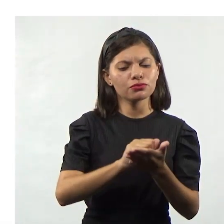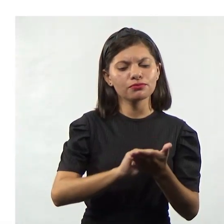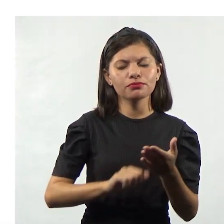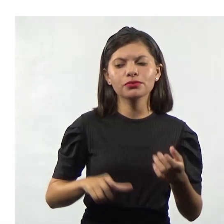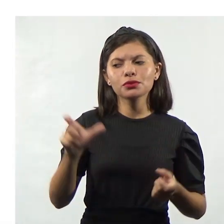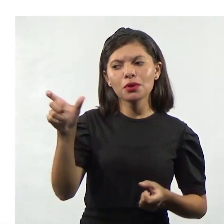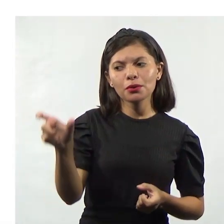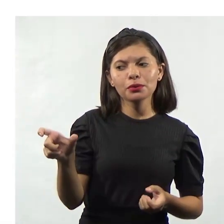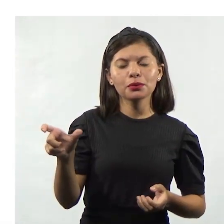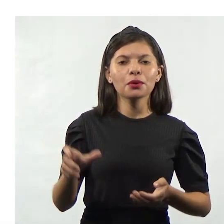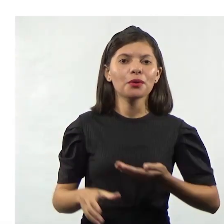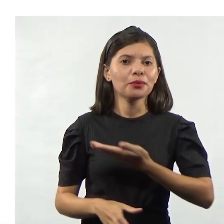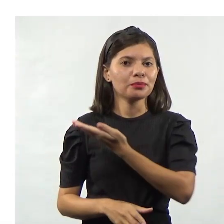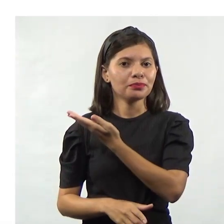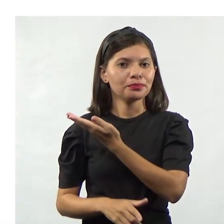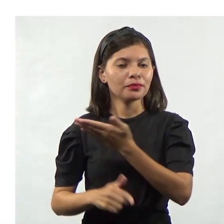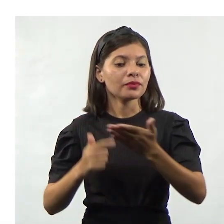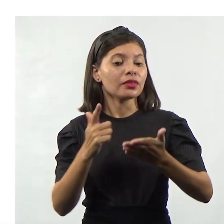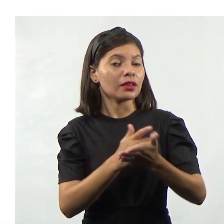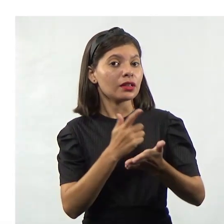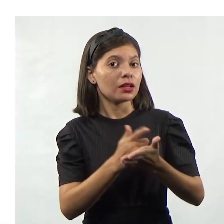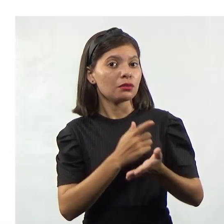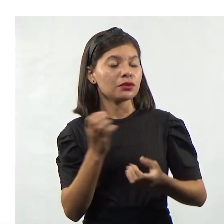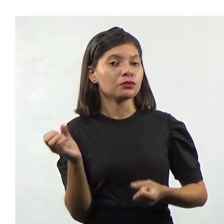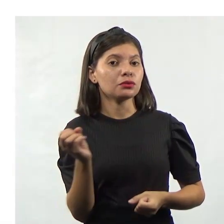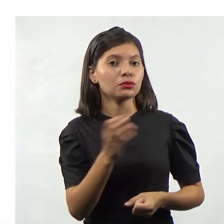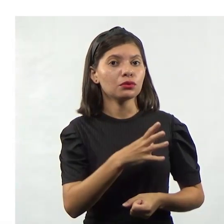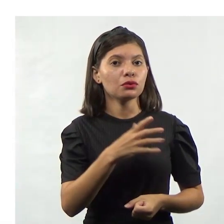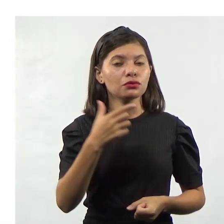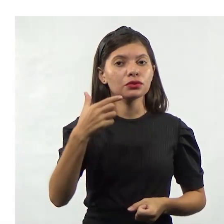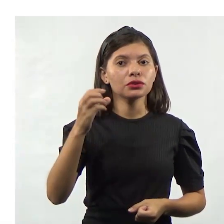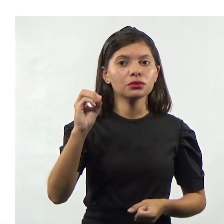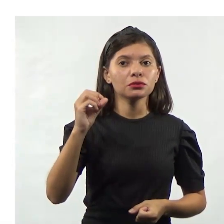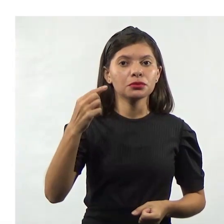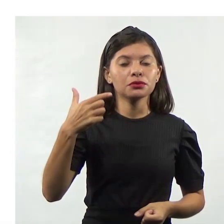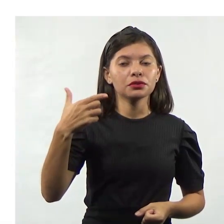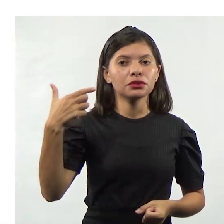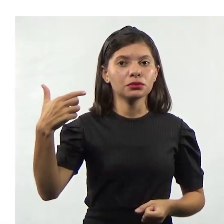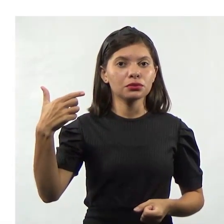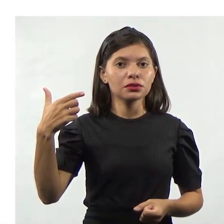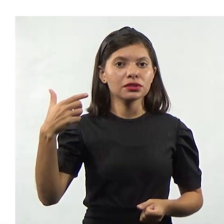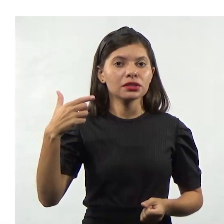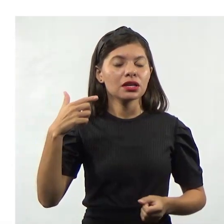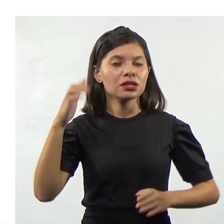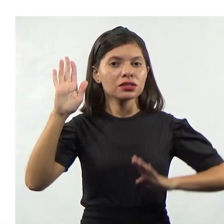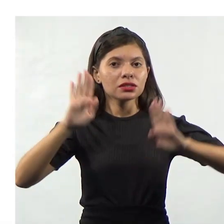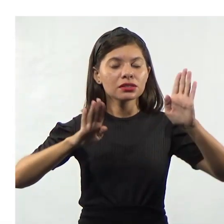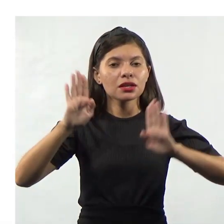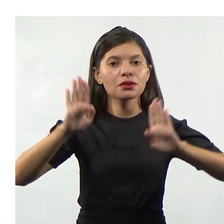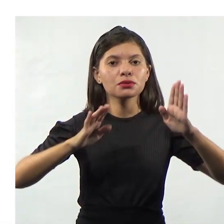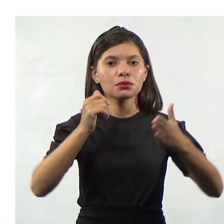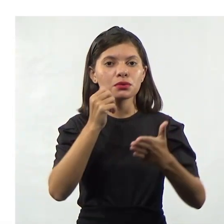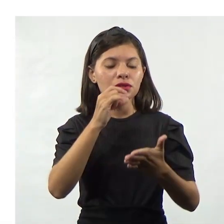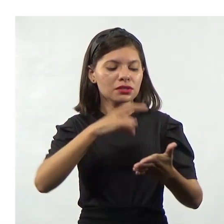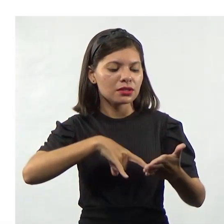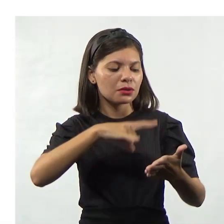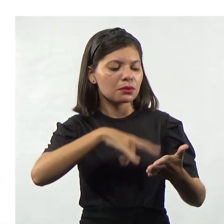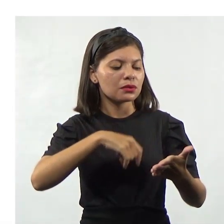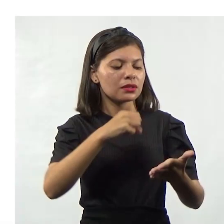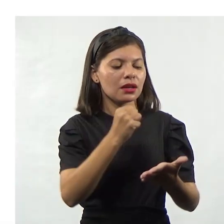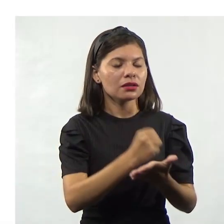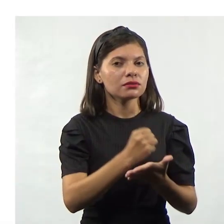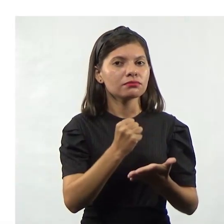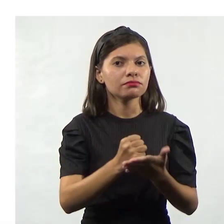desse autor. E ele tem um livro bem recente, de 2022, de licitações e contratos administrativos,